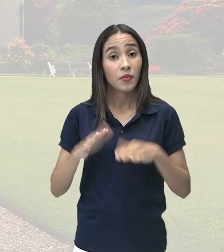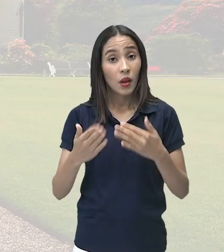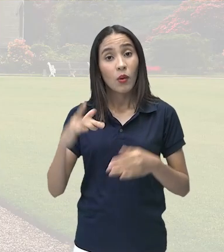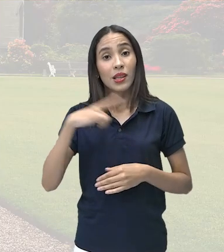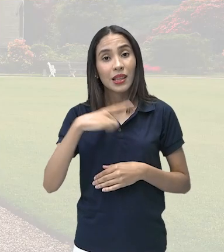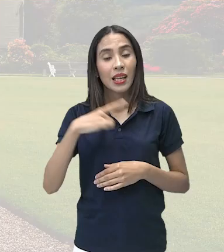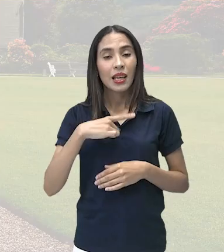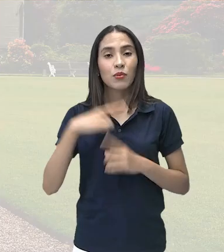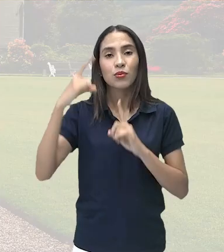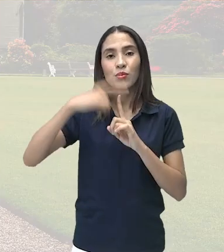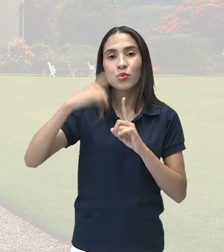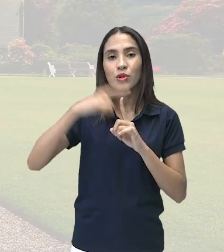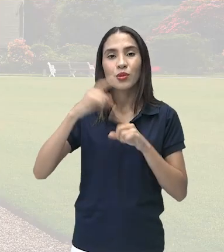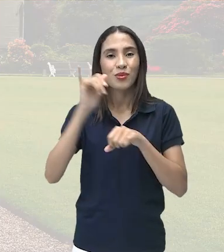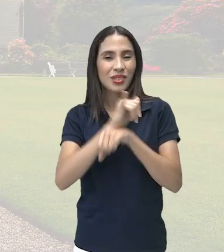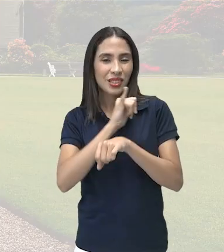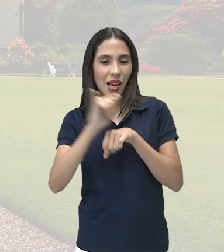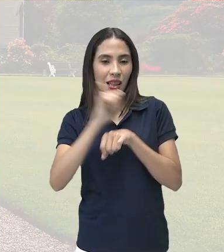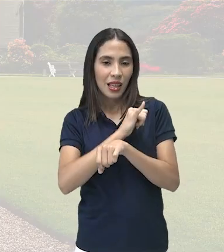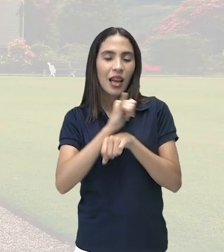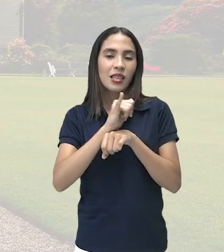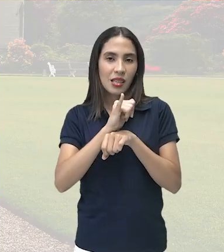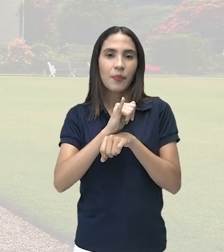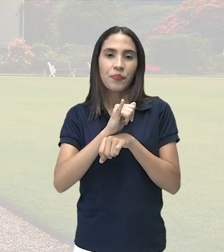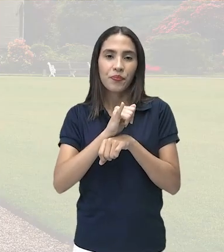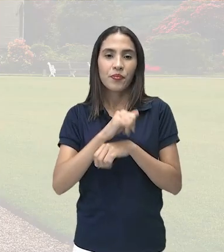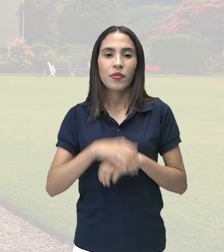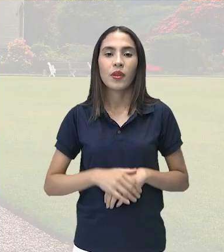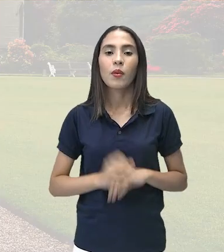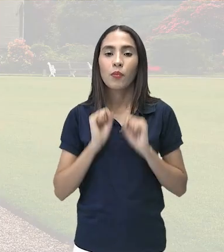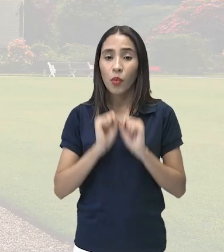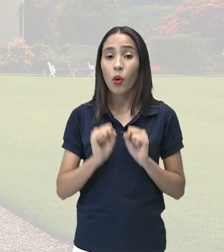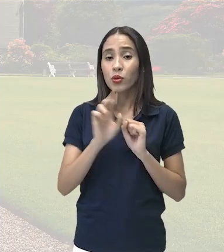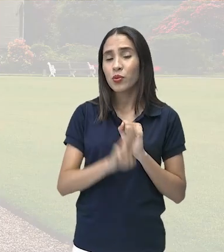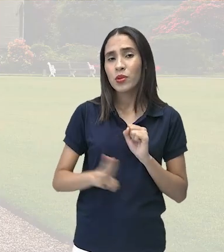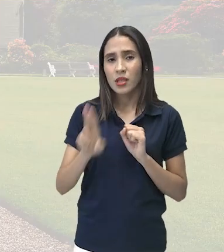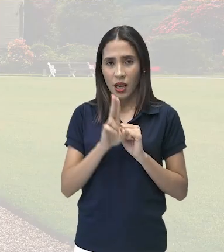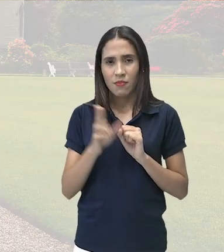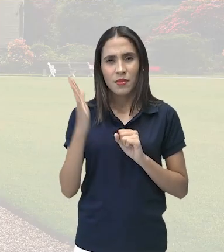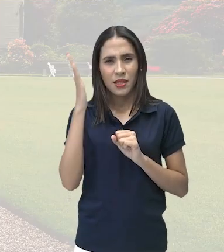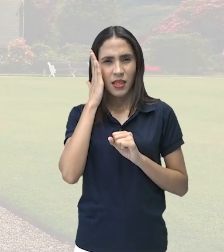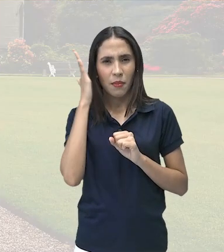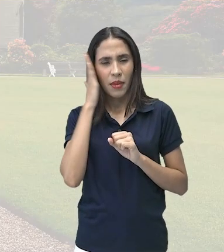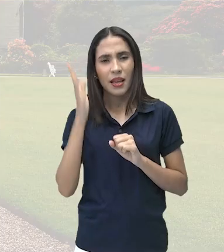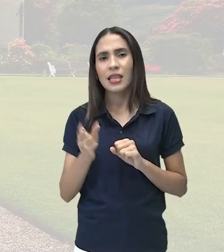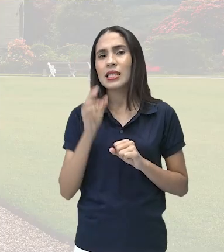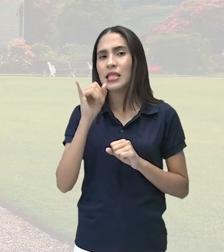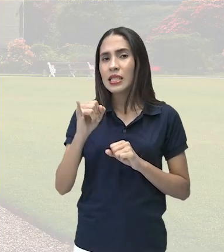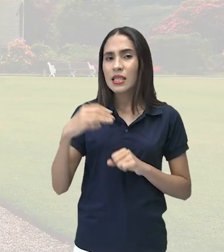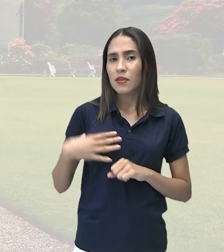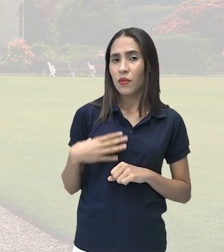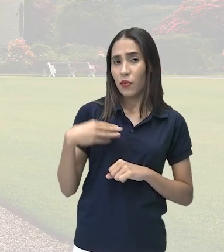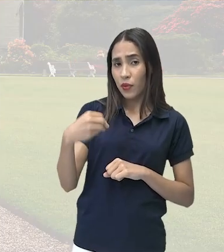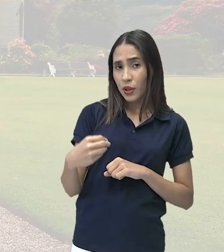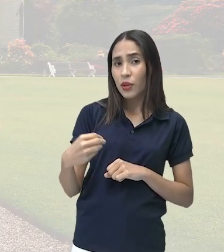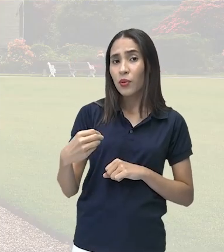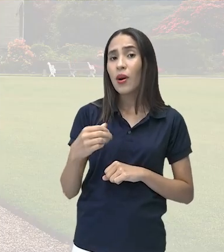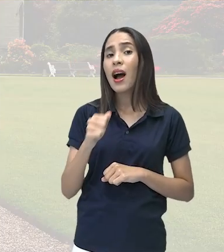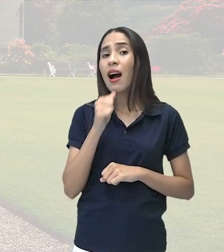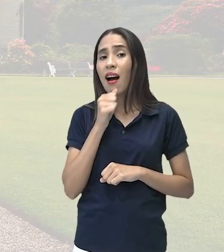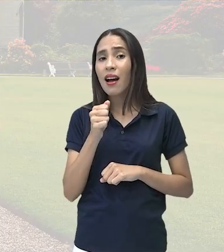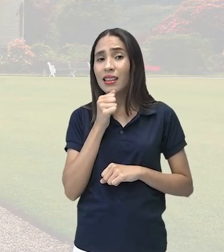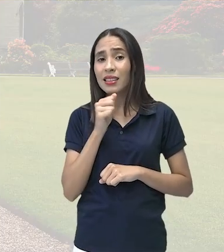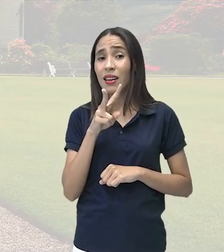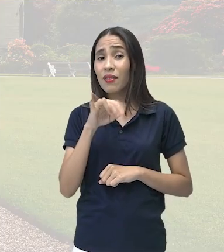professora? Existe uma maneira ou uma ferramenta que a gente possa usar para saber se um filho